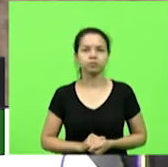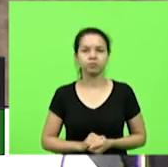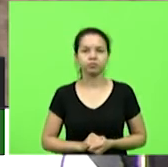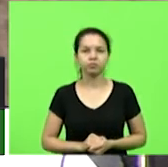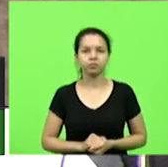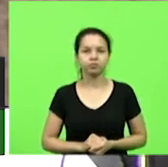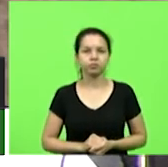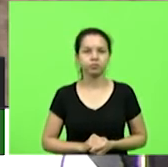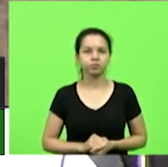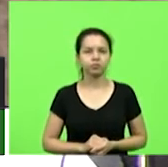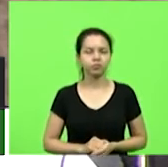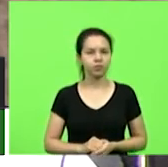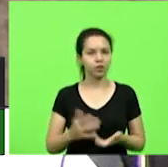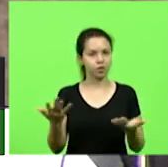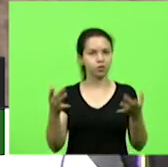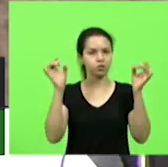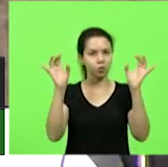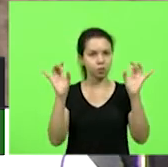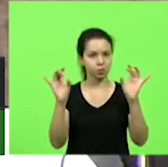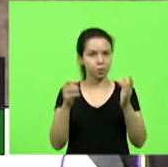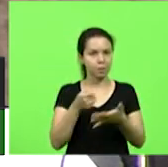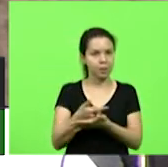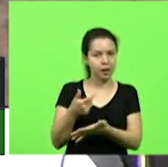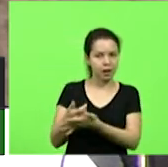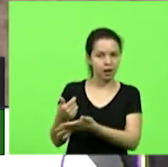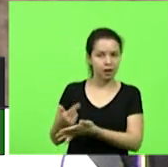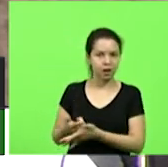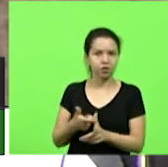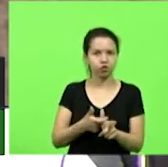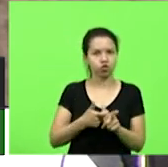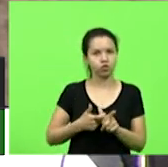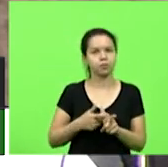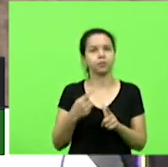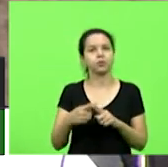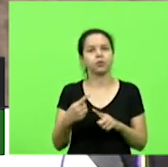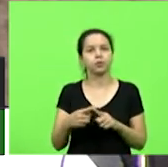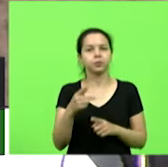as oportunidades de pagar as dívidas, porque o prefis